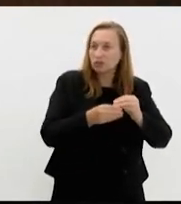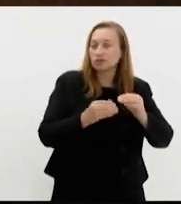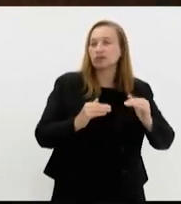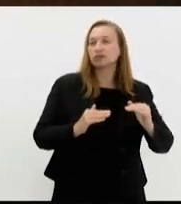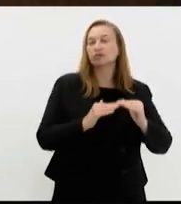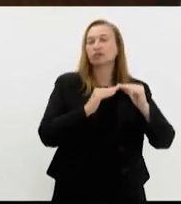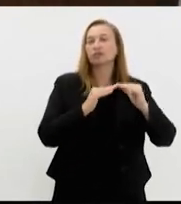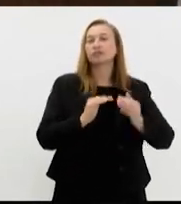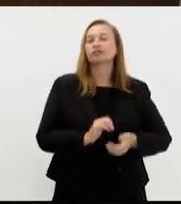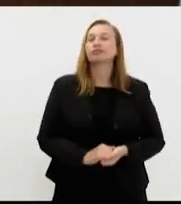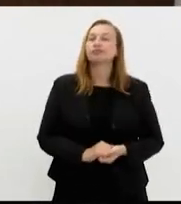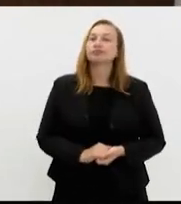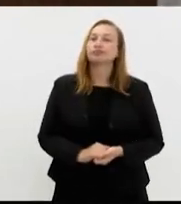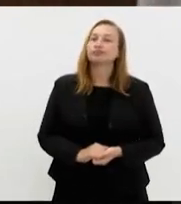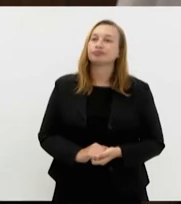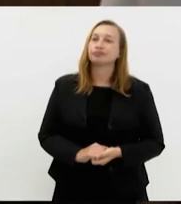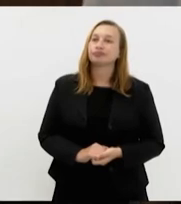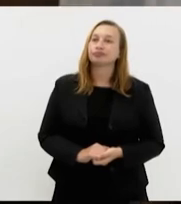redacionais.